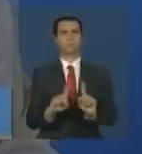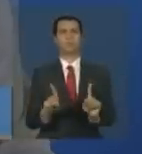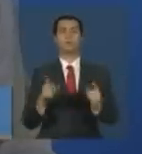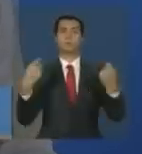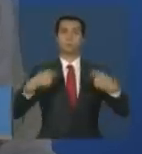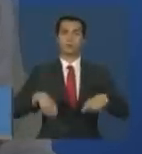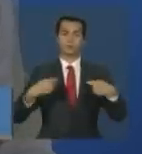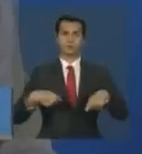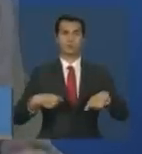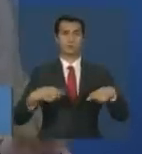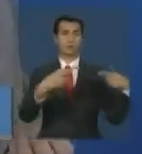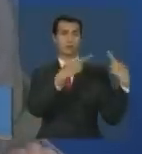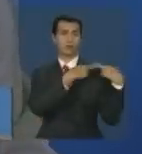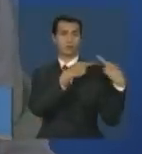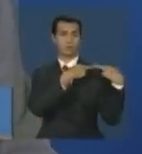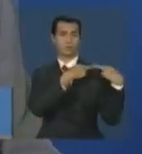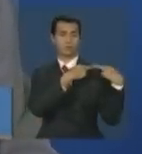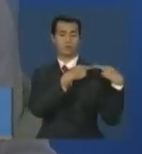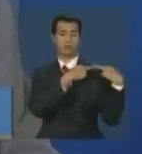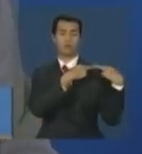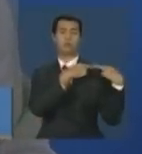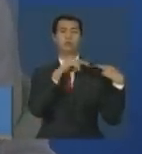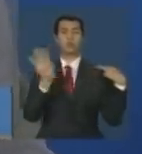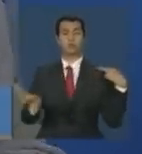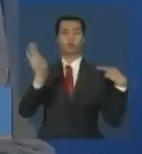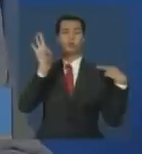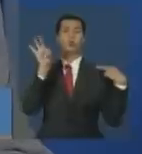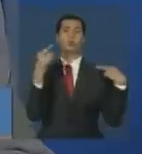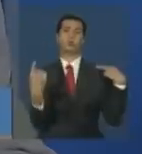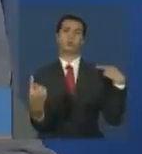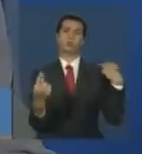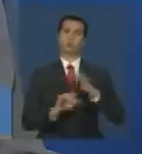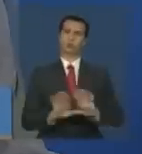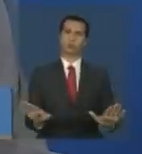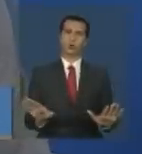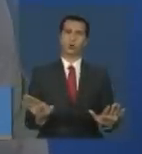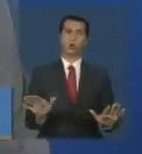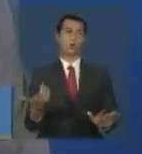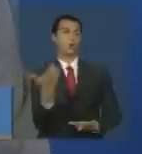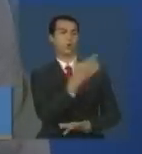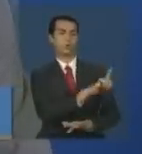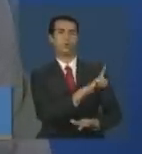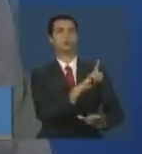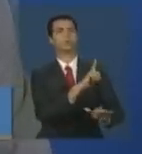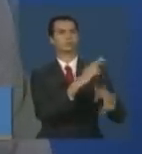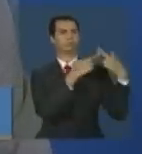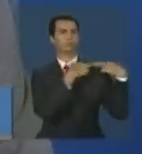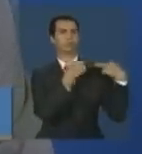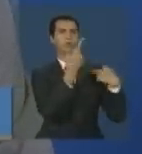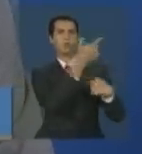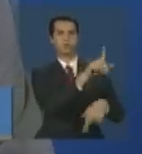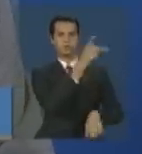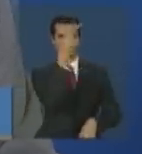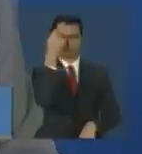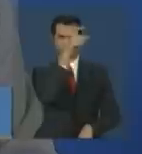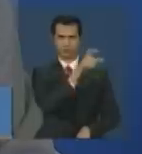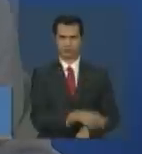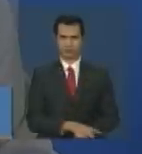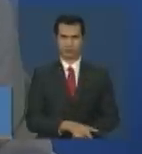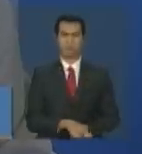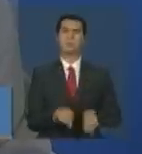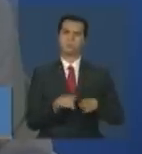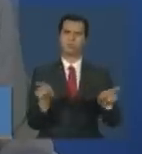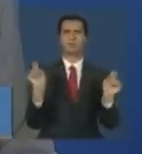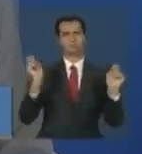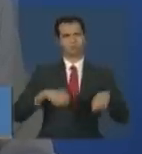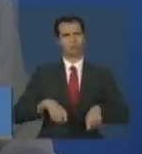a titularidade da senha de um ou de outro para outra pessoa. Tá? mas não significa de forma alguma que ele não possa